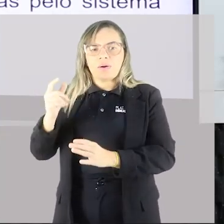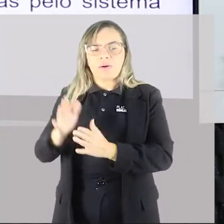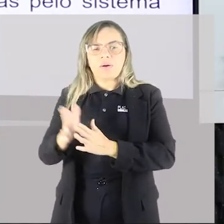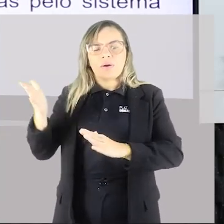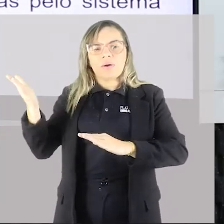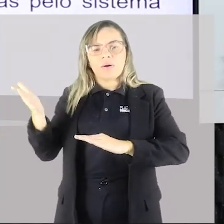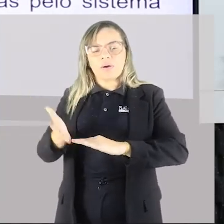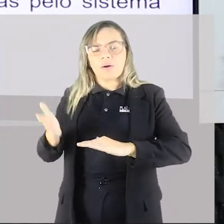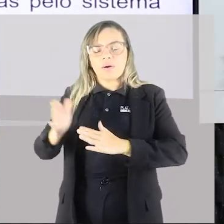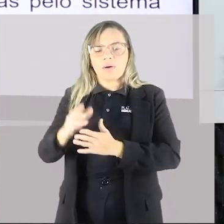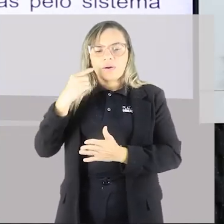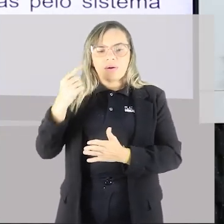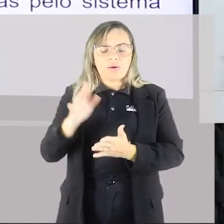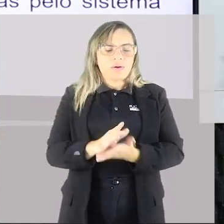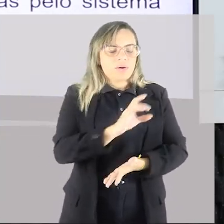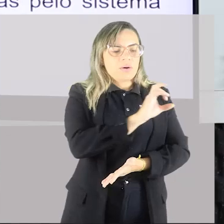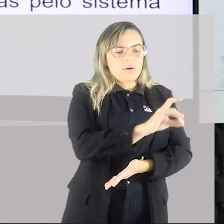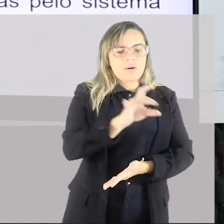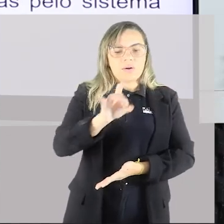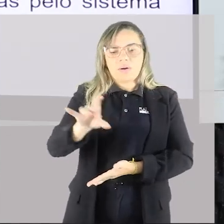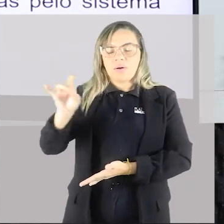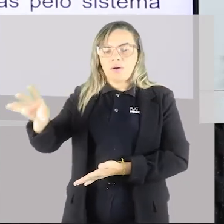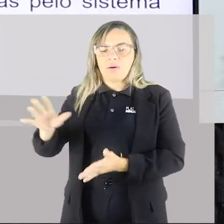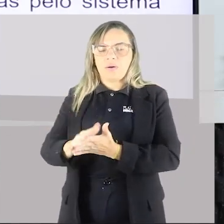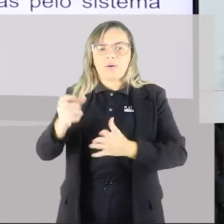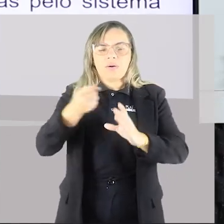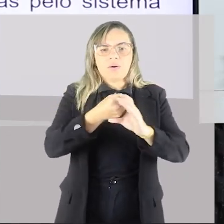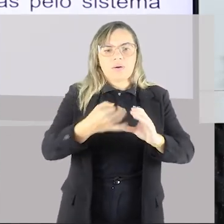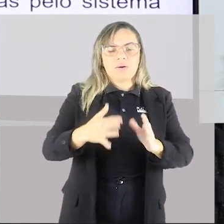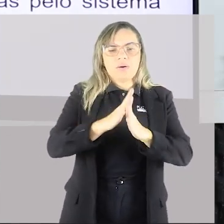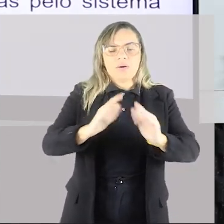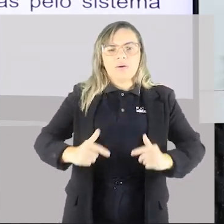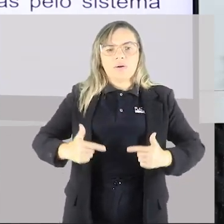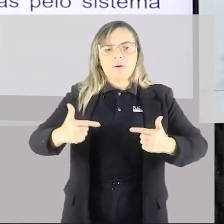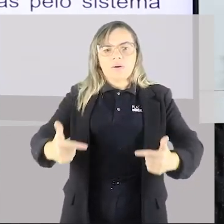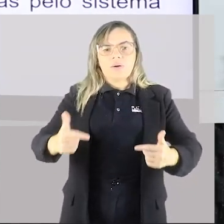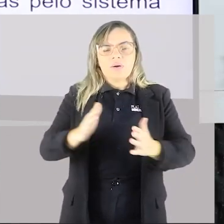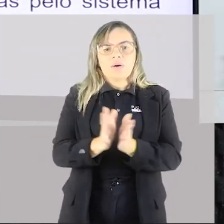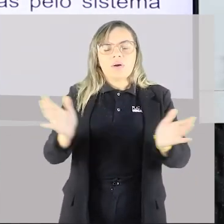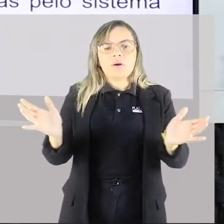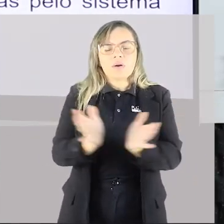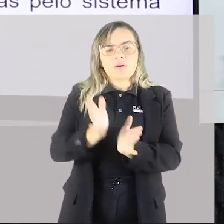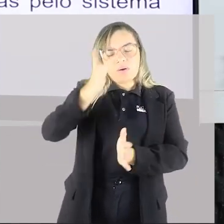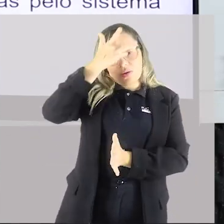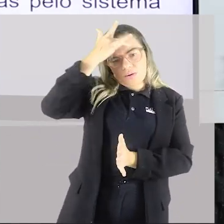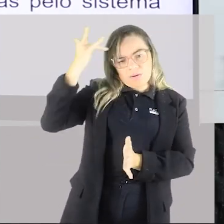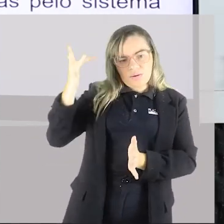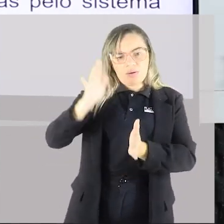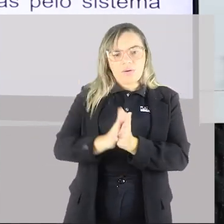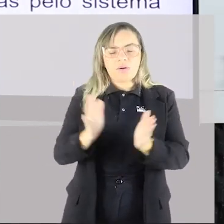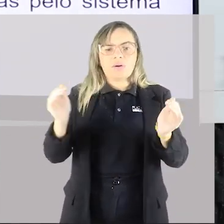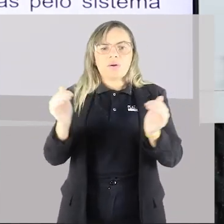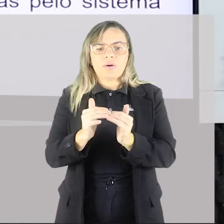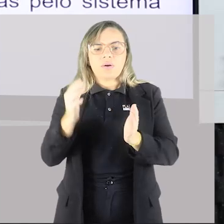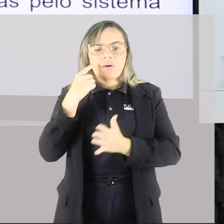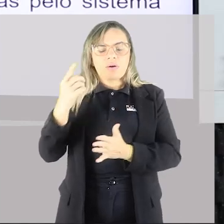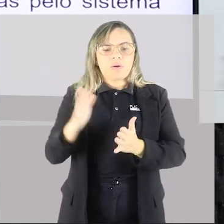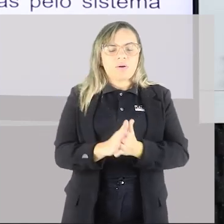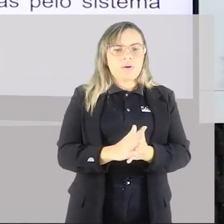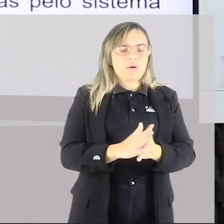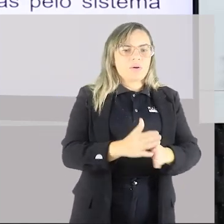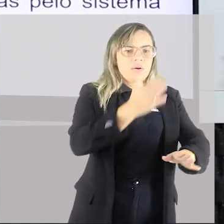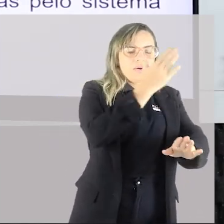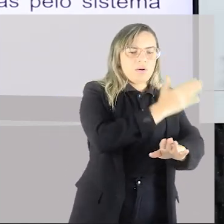moderno. Cada um destes tem o seu elemento de luta de classes correspondente. Então veja só, no mundo antigo nós